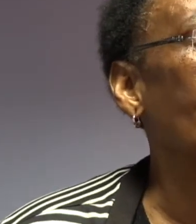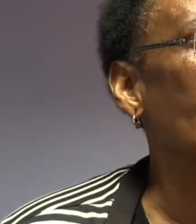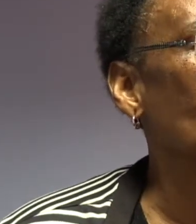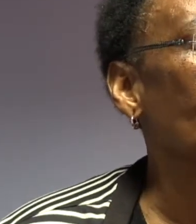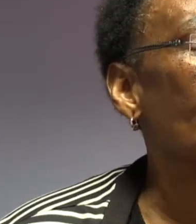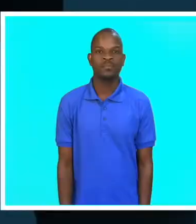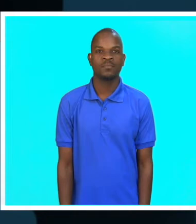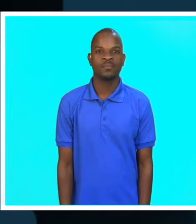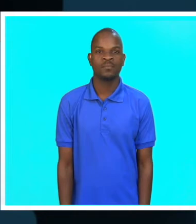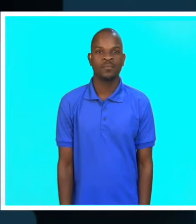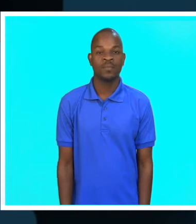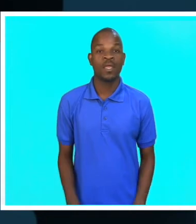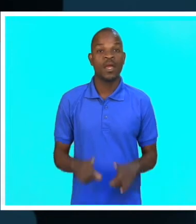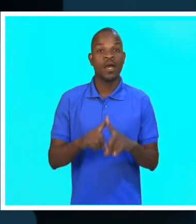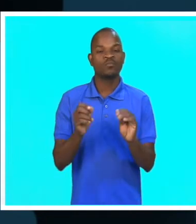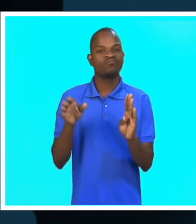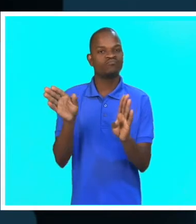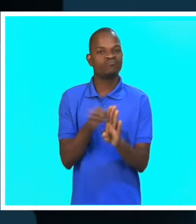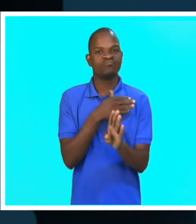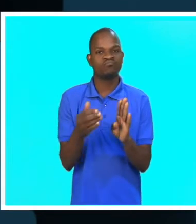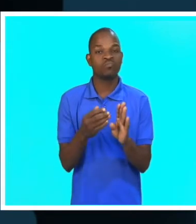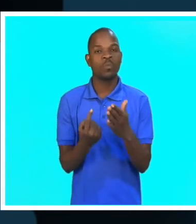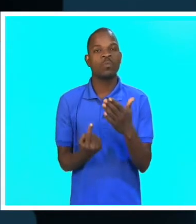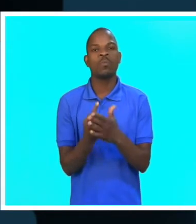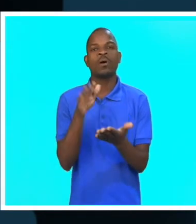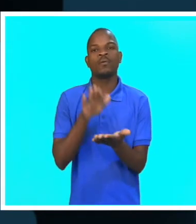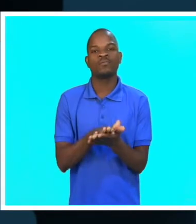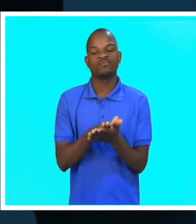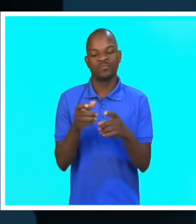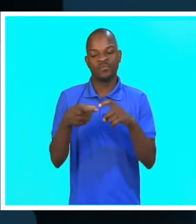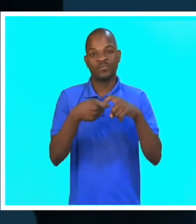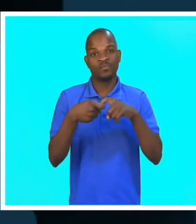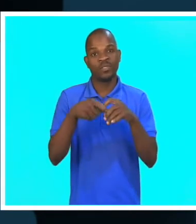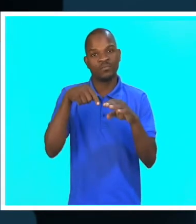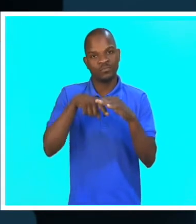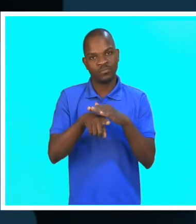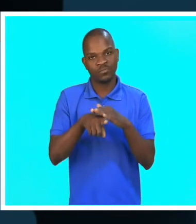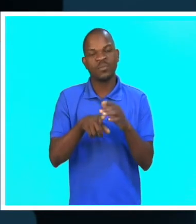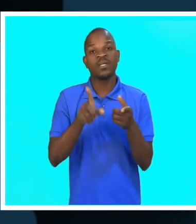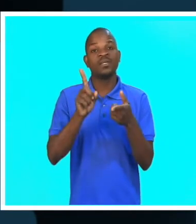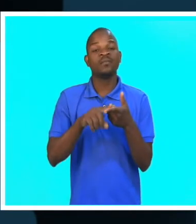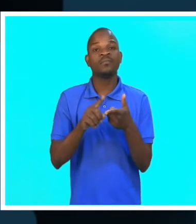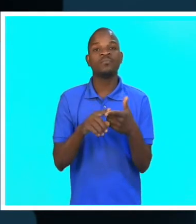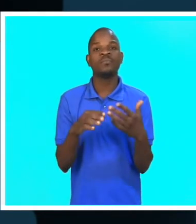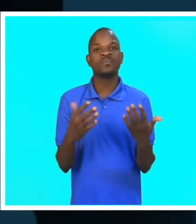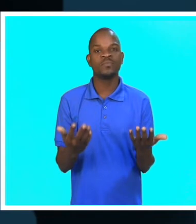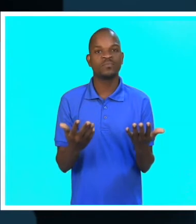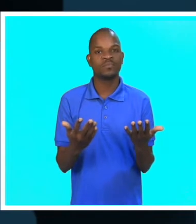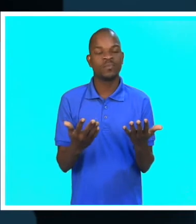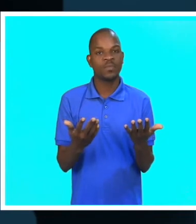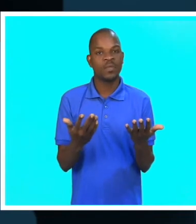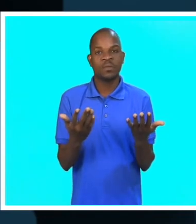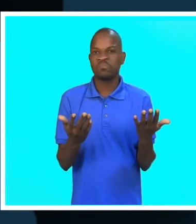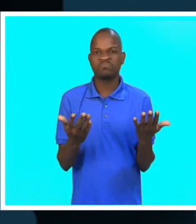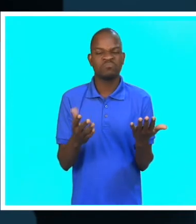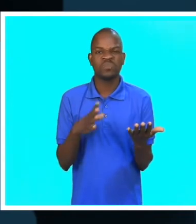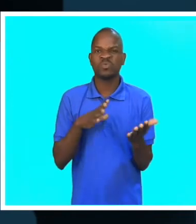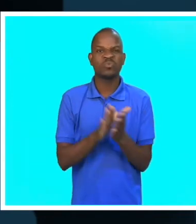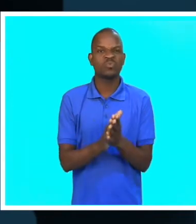papéis. A violência doméstica ocorre no seu familiar e, por essa razão, que não